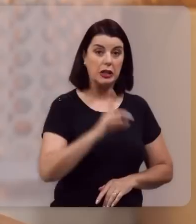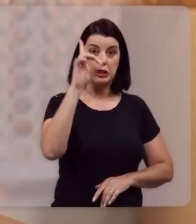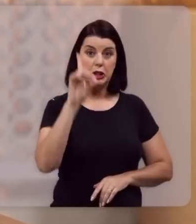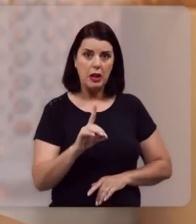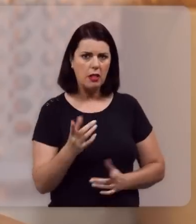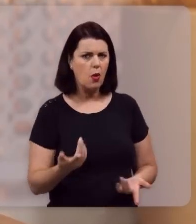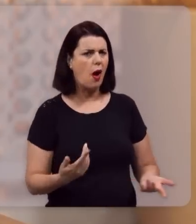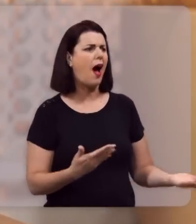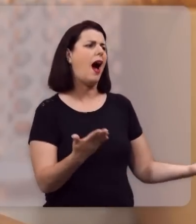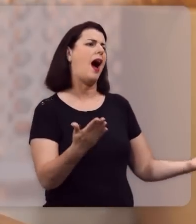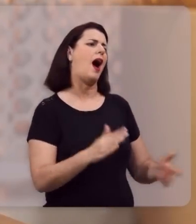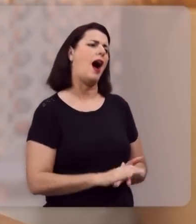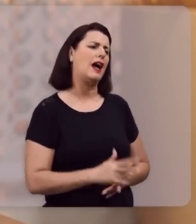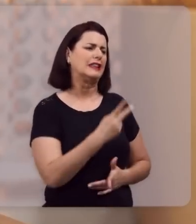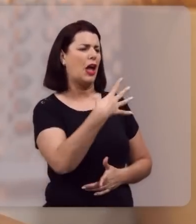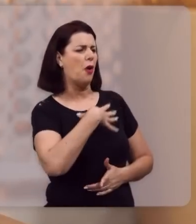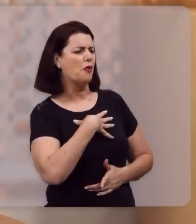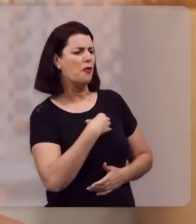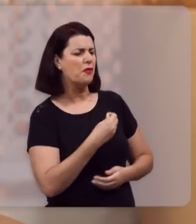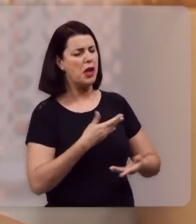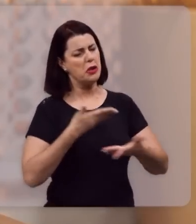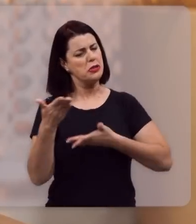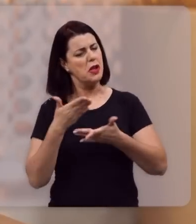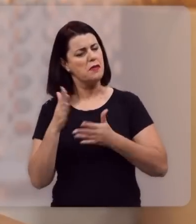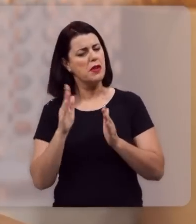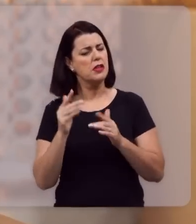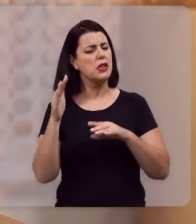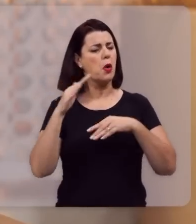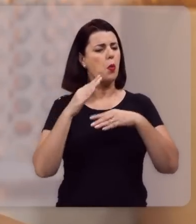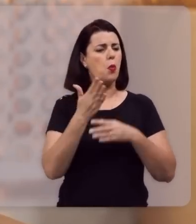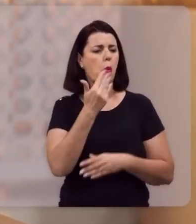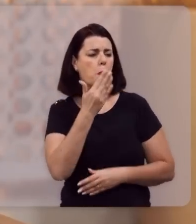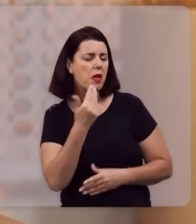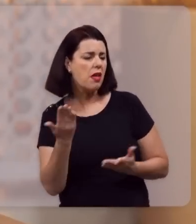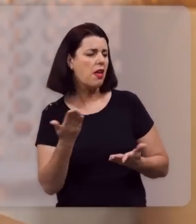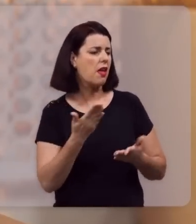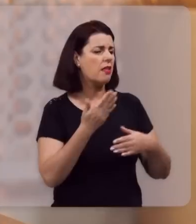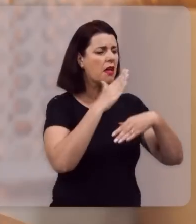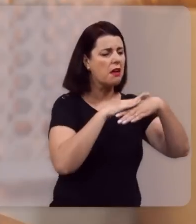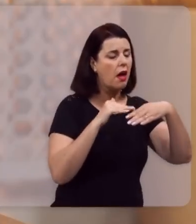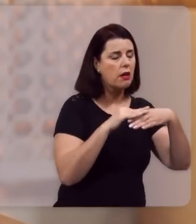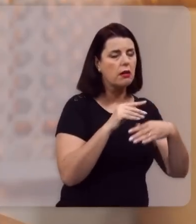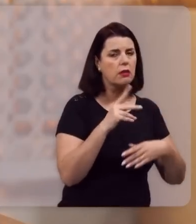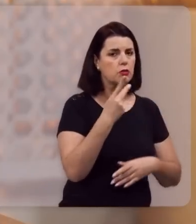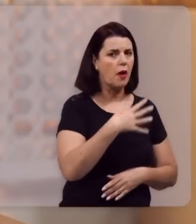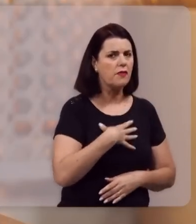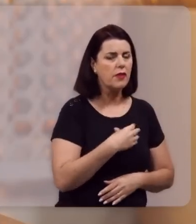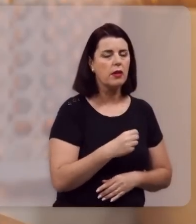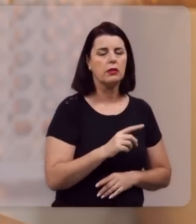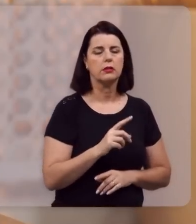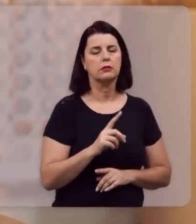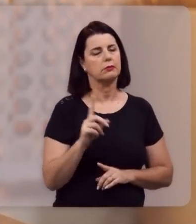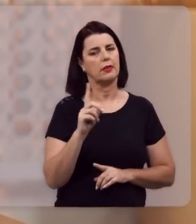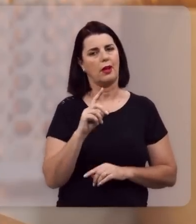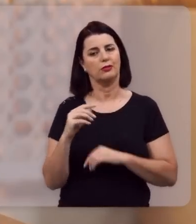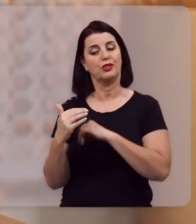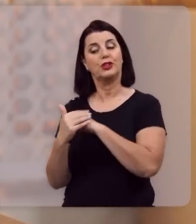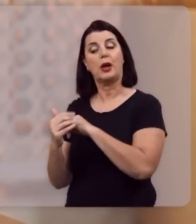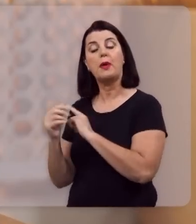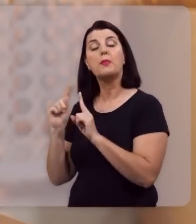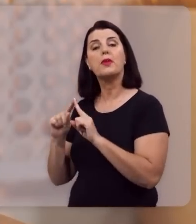me chamou, olha, hoje o seu filho compartilhou o lanche, fez um carinho, a sua filha... Não, eu sou chamado porque